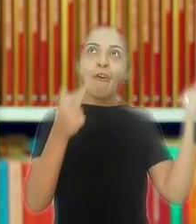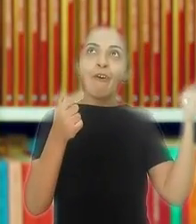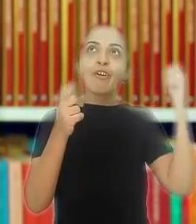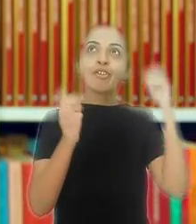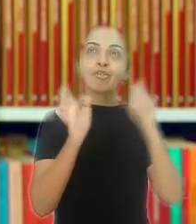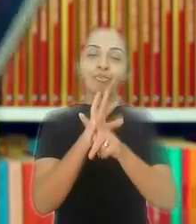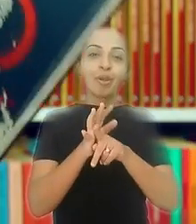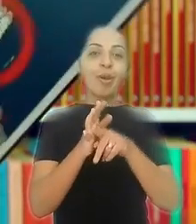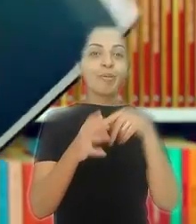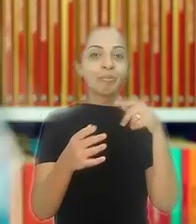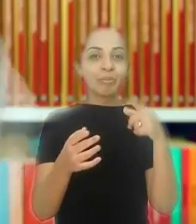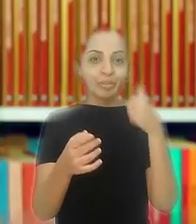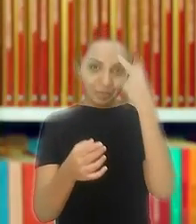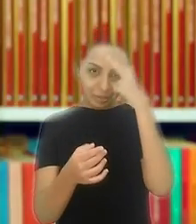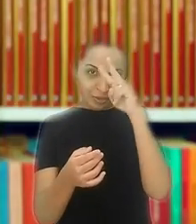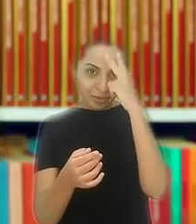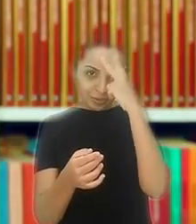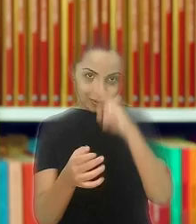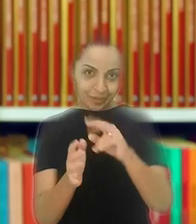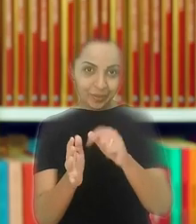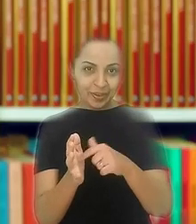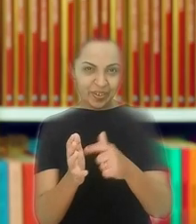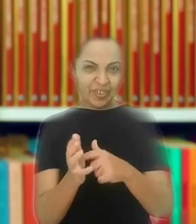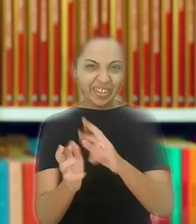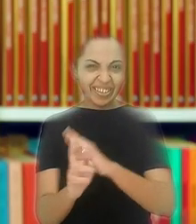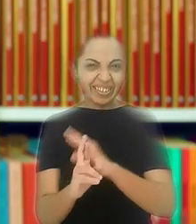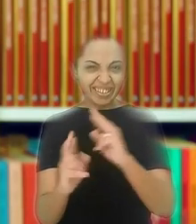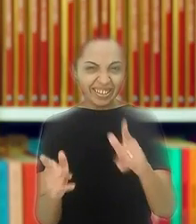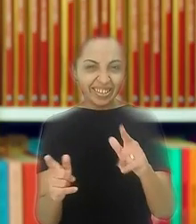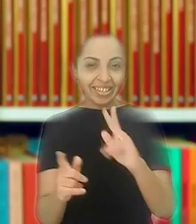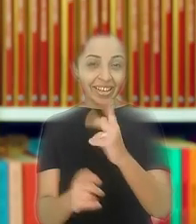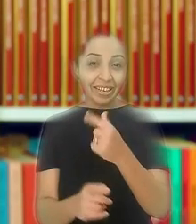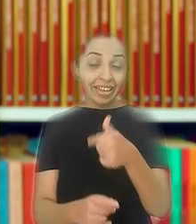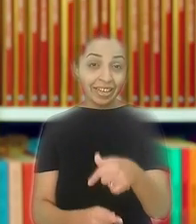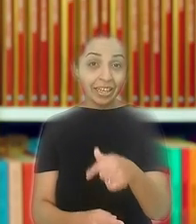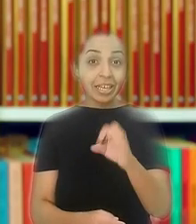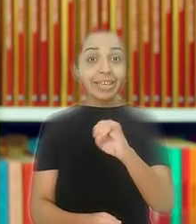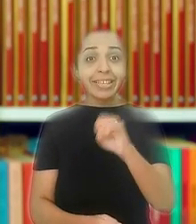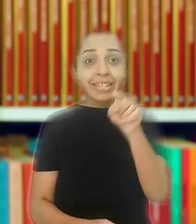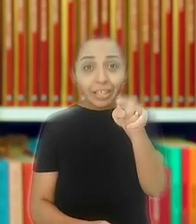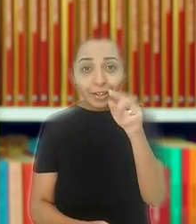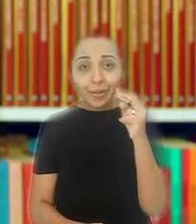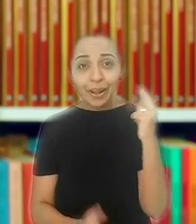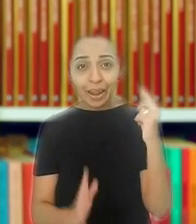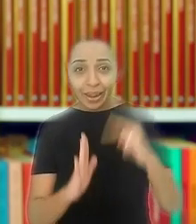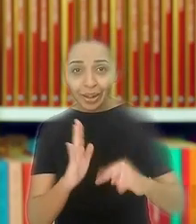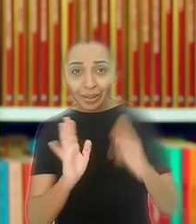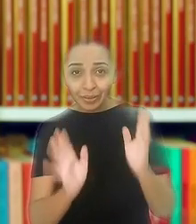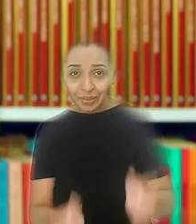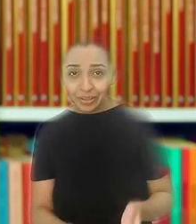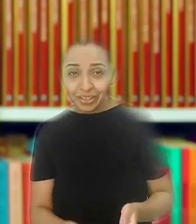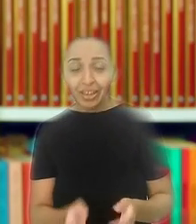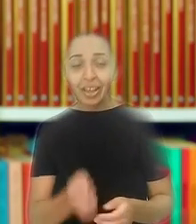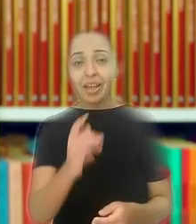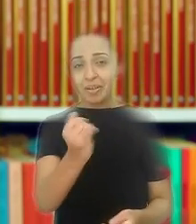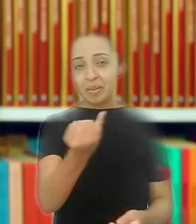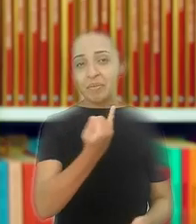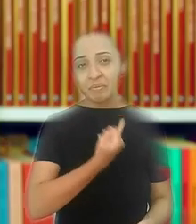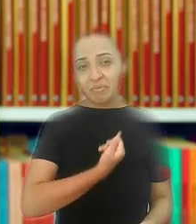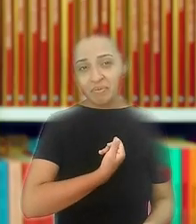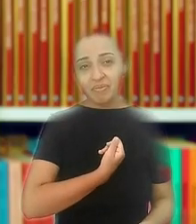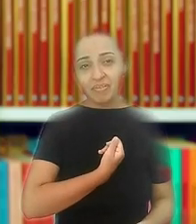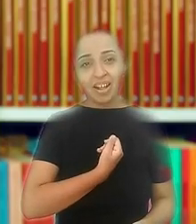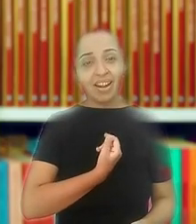dessas metáforas dessas alegorias que vão sendo apresentadas para a gente nessa HQ me conta se você já leu eu não vi muita gente que